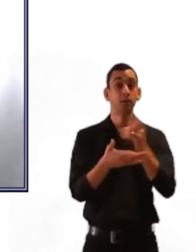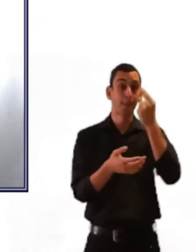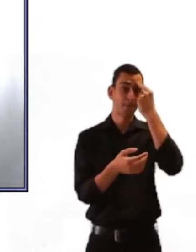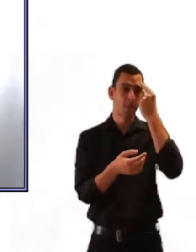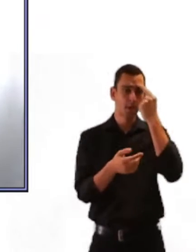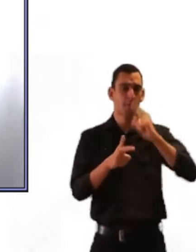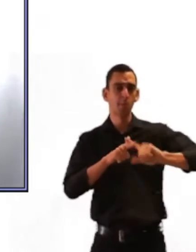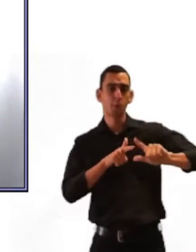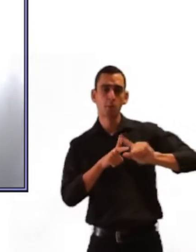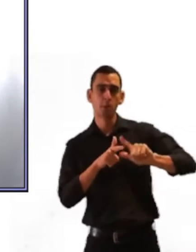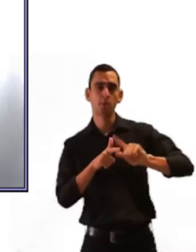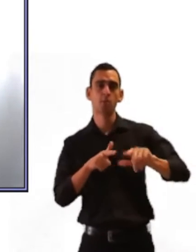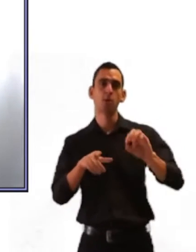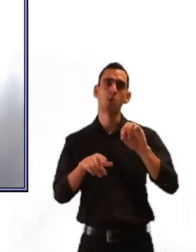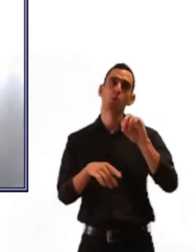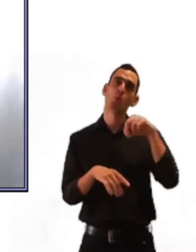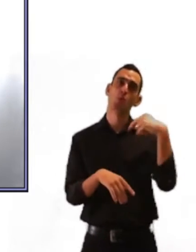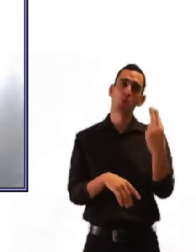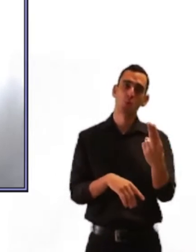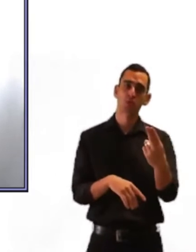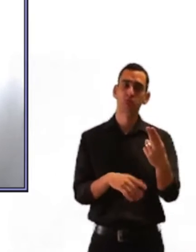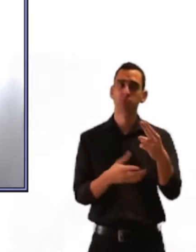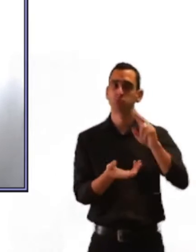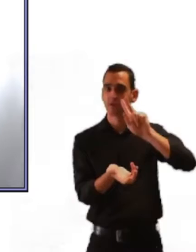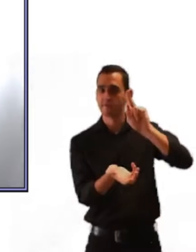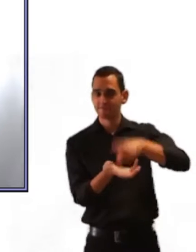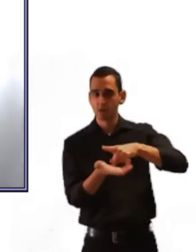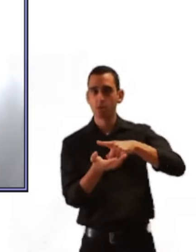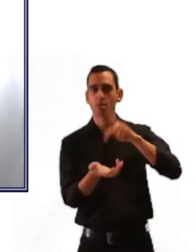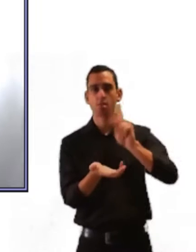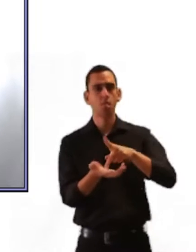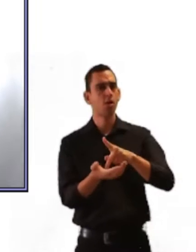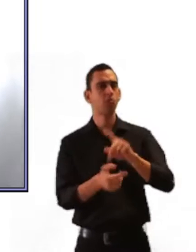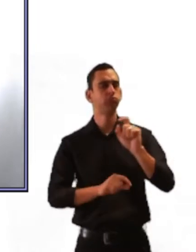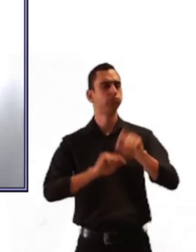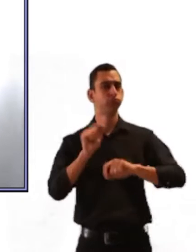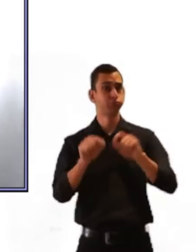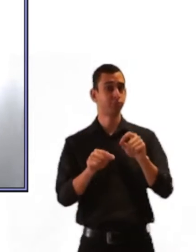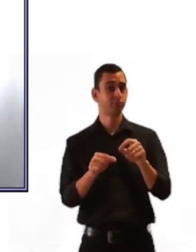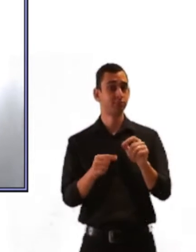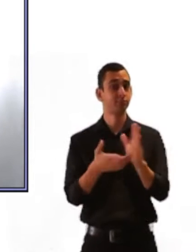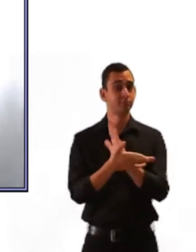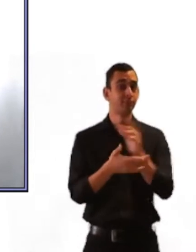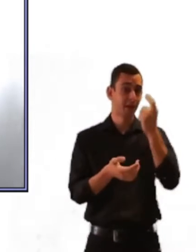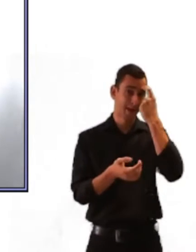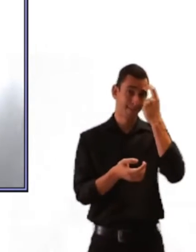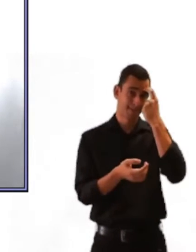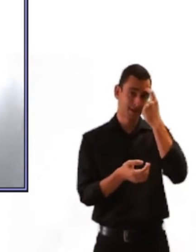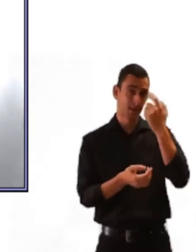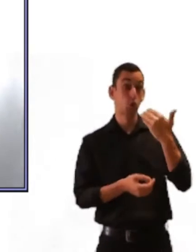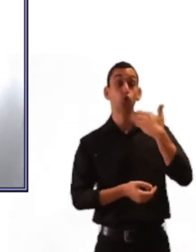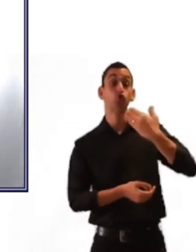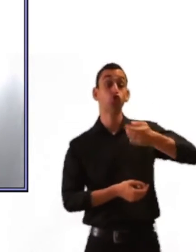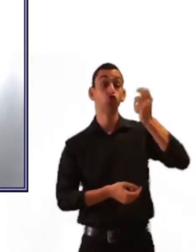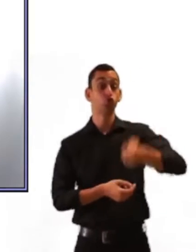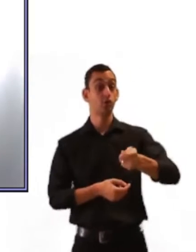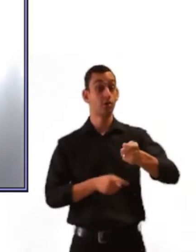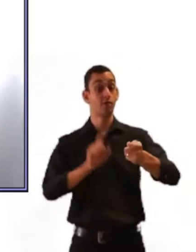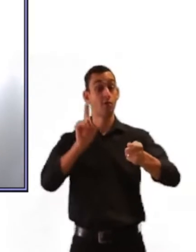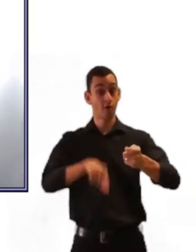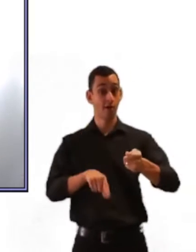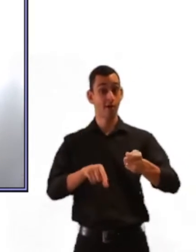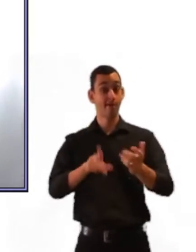problematização dessa ideia de verdade, vão falar que o juiz decide não com base na